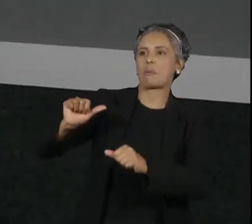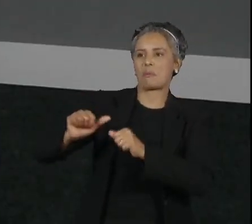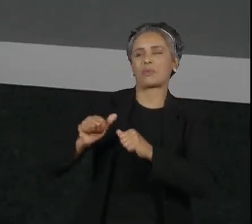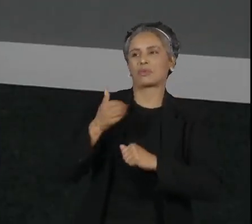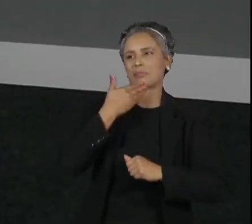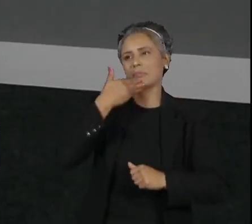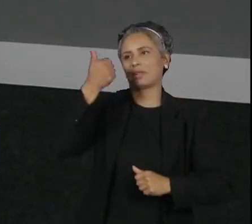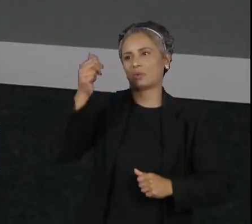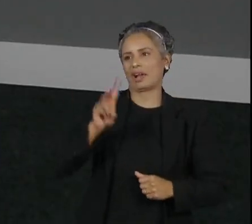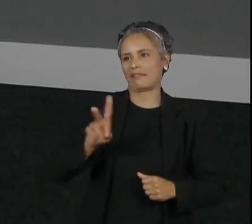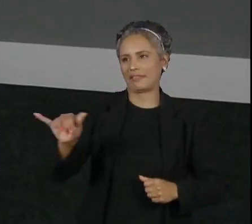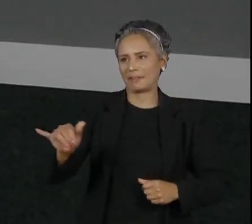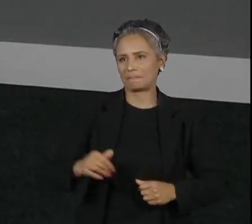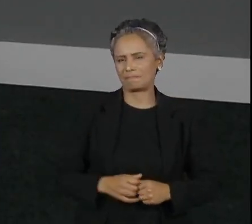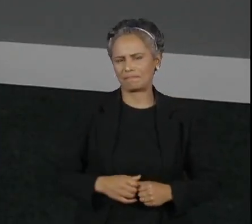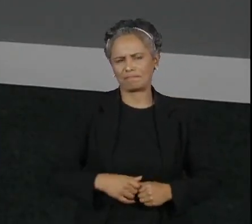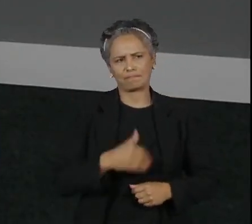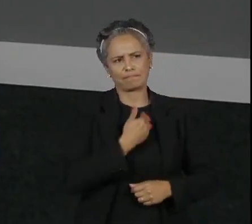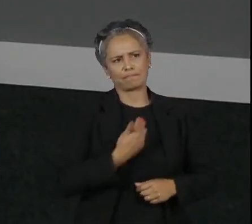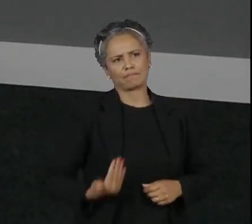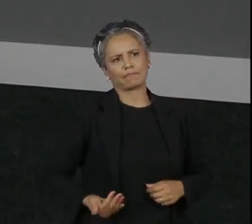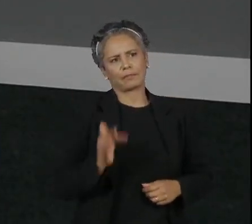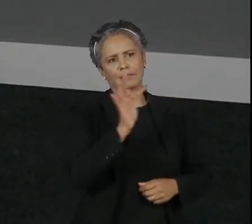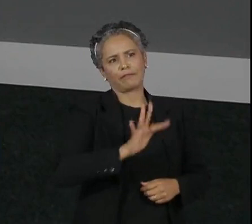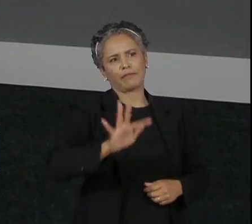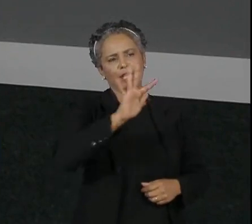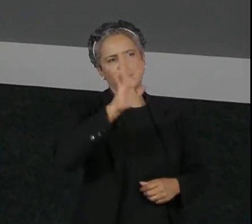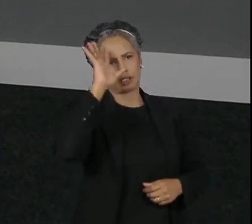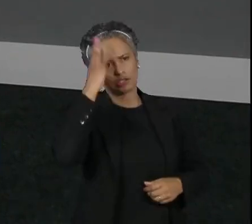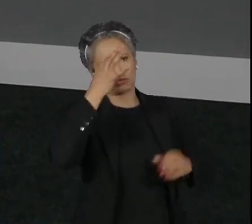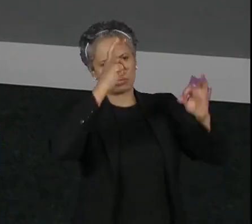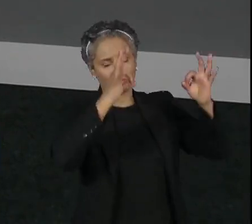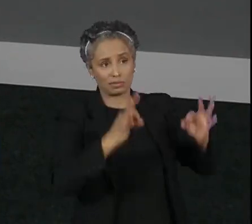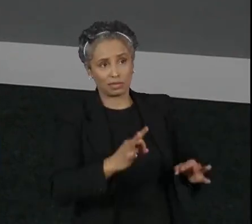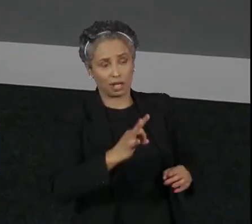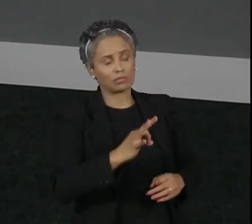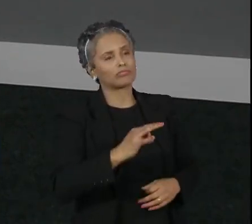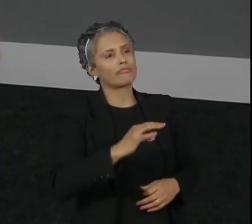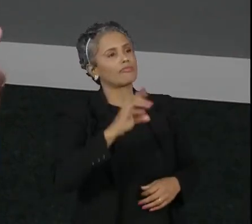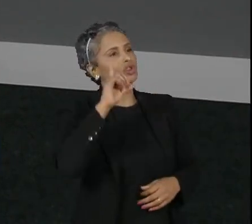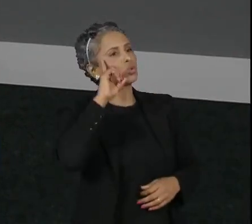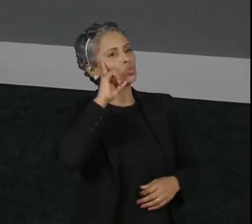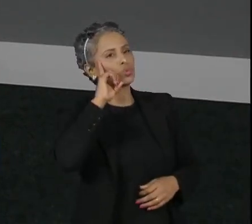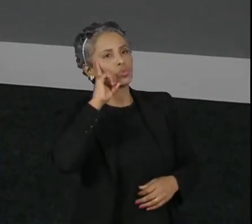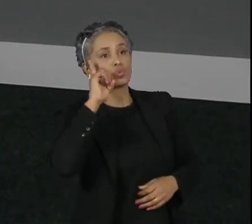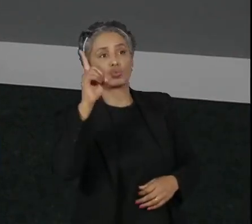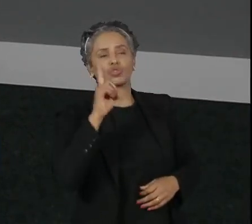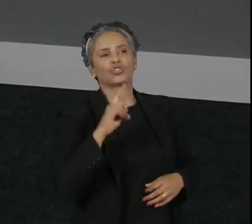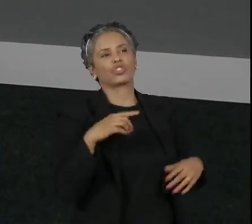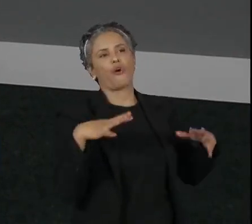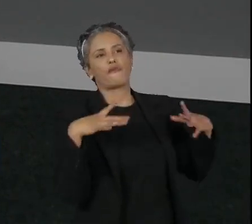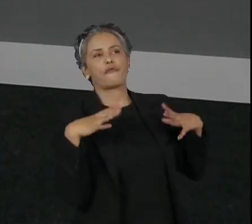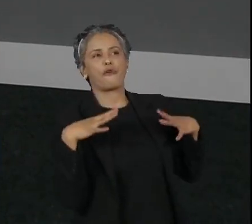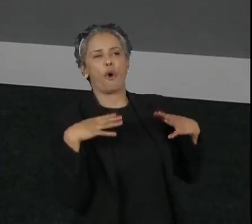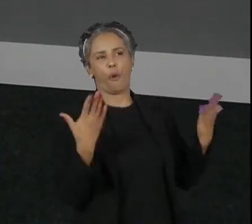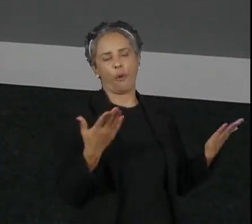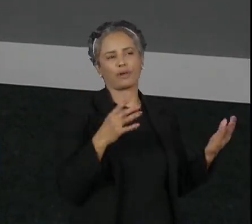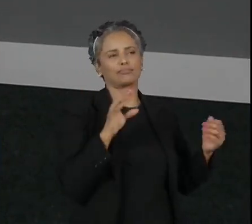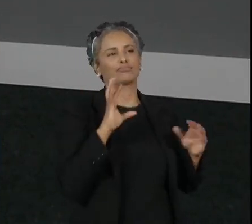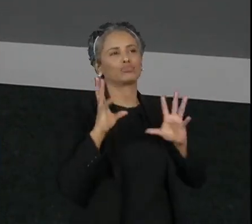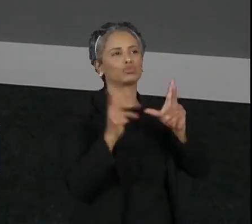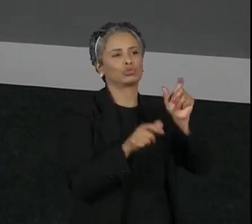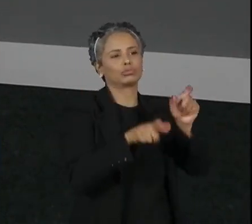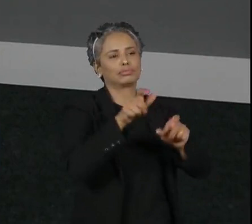O governo federal também determinou o ponto facultativo nos jogos, assim como já acontece, né, com a Copa